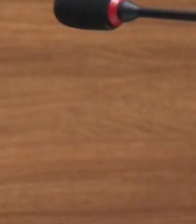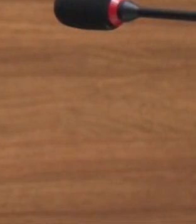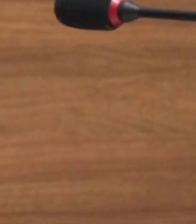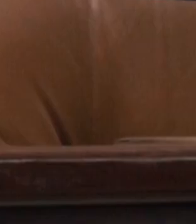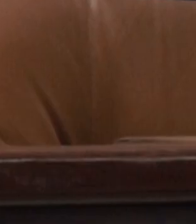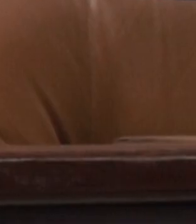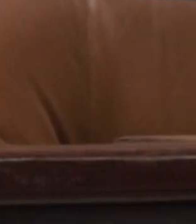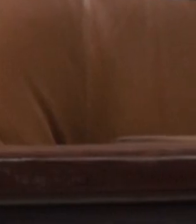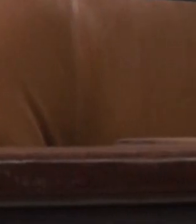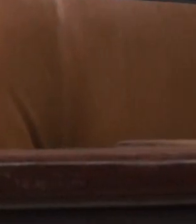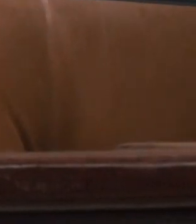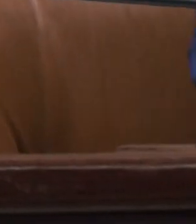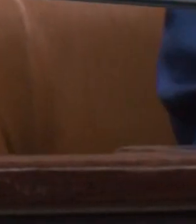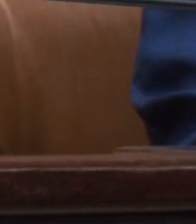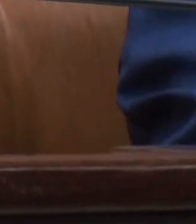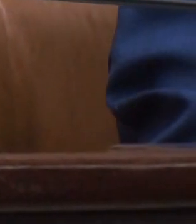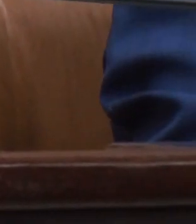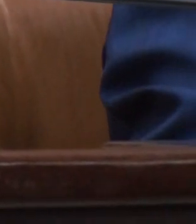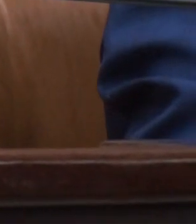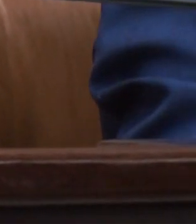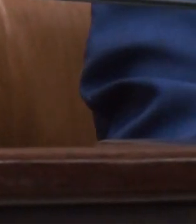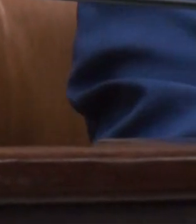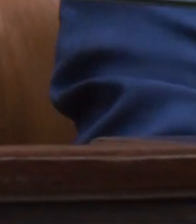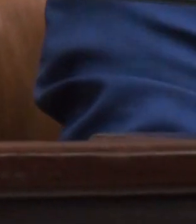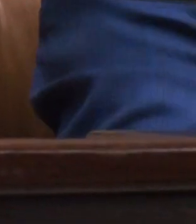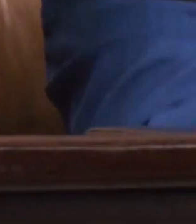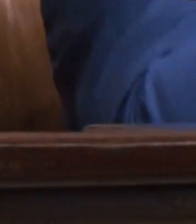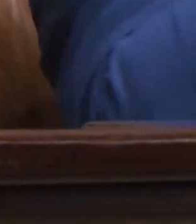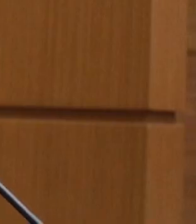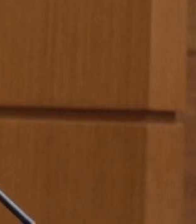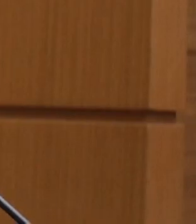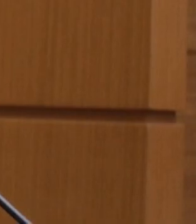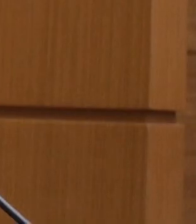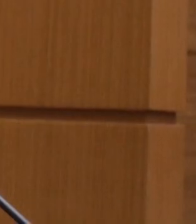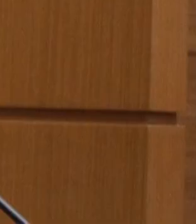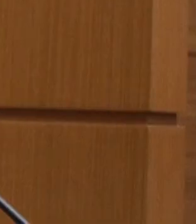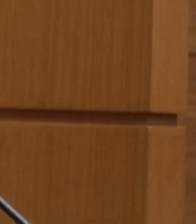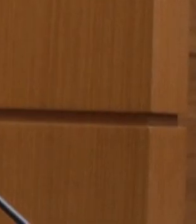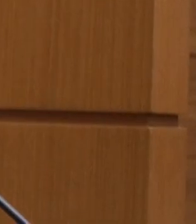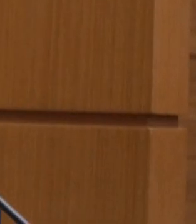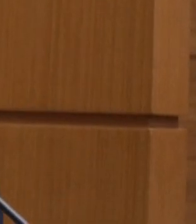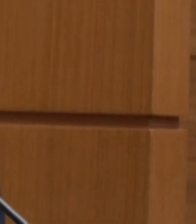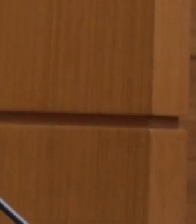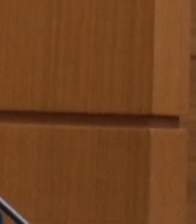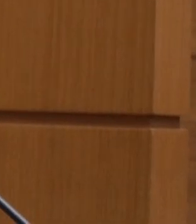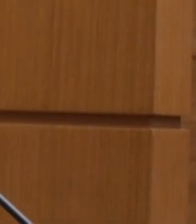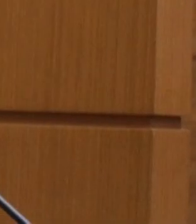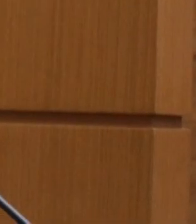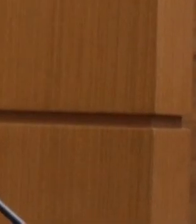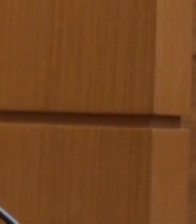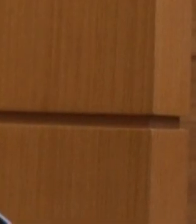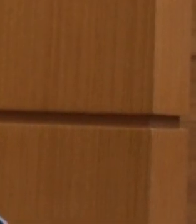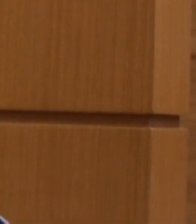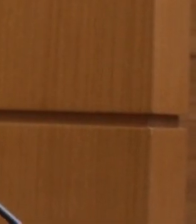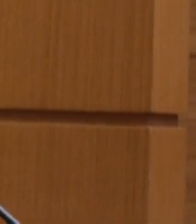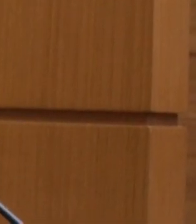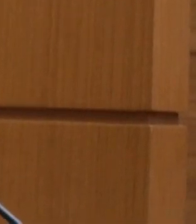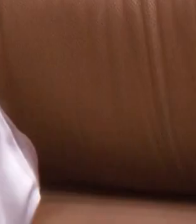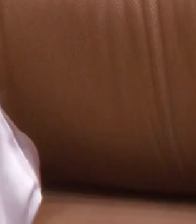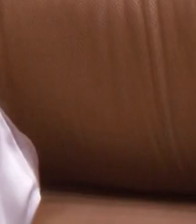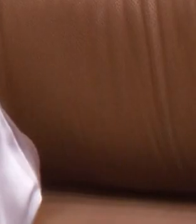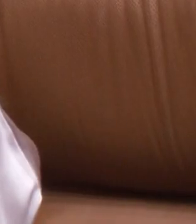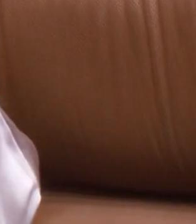PDT. Luciano Bispo, do PSD, como primeiro secretário. Marcelo Sobral, do União Brasil, como segundo